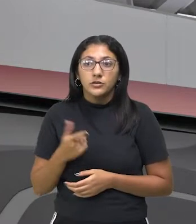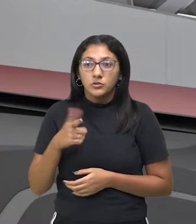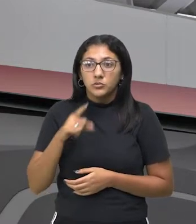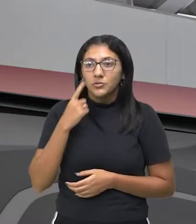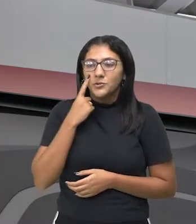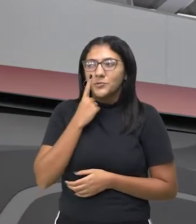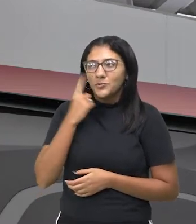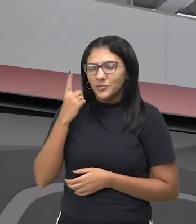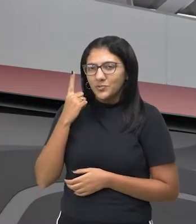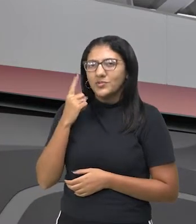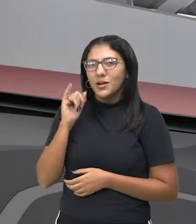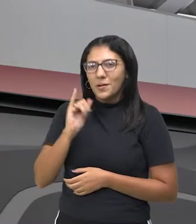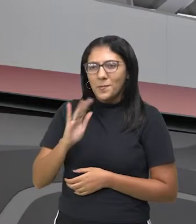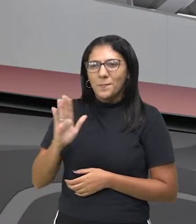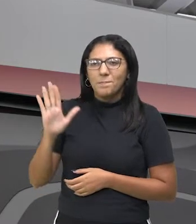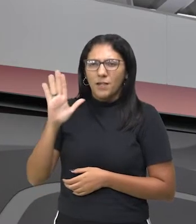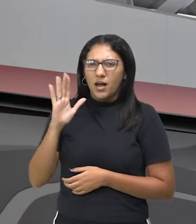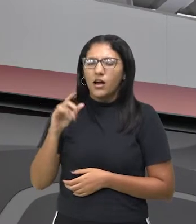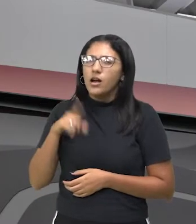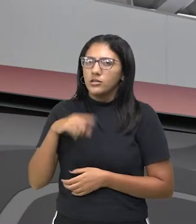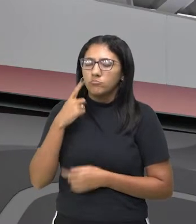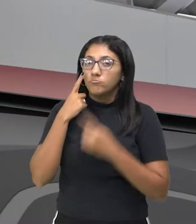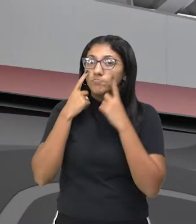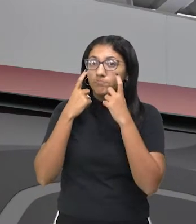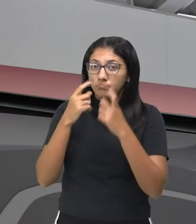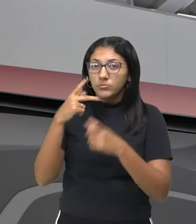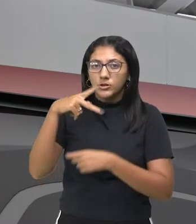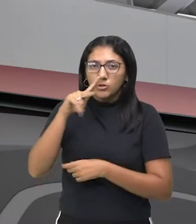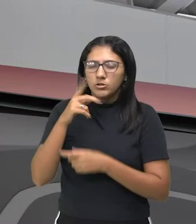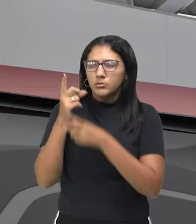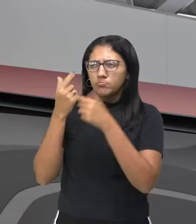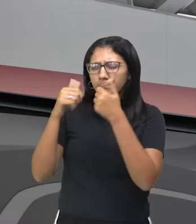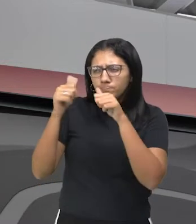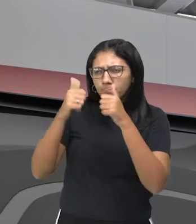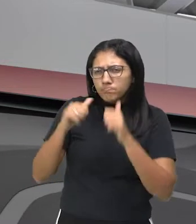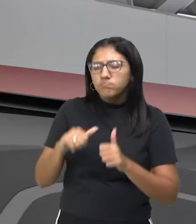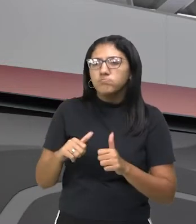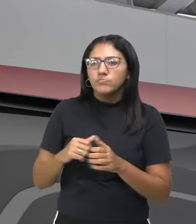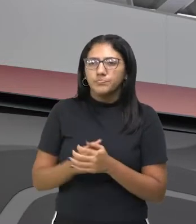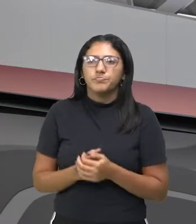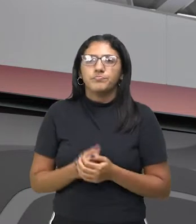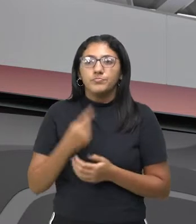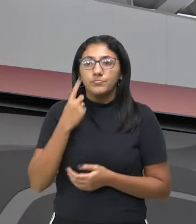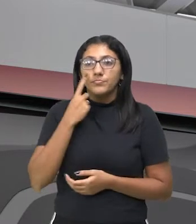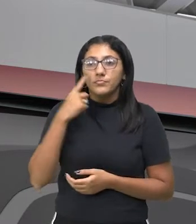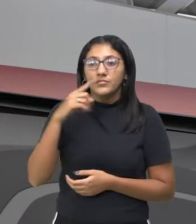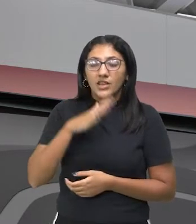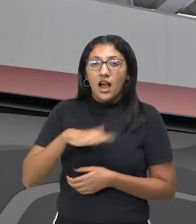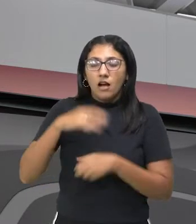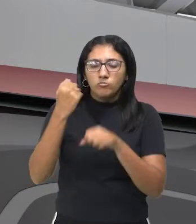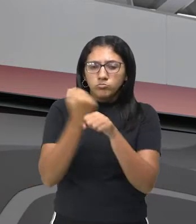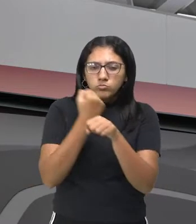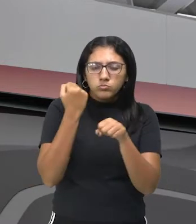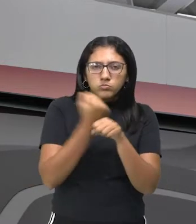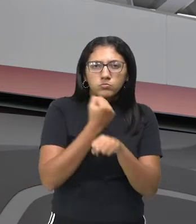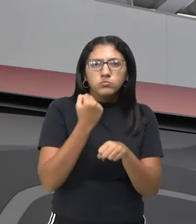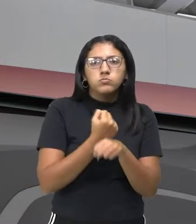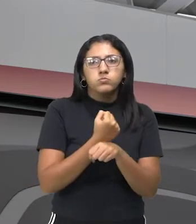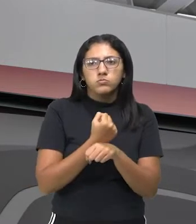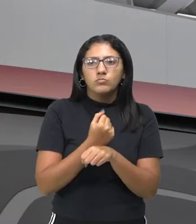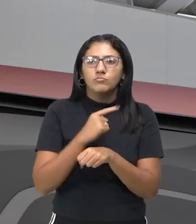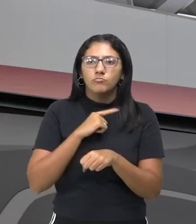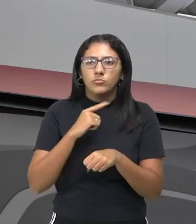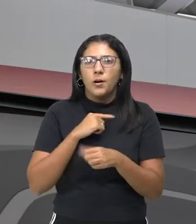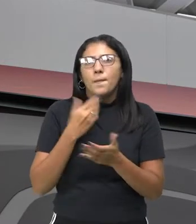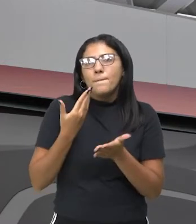essa imagem aí que vocês estão vendo, que eu acho interessante vocês analisarem, toda essa parte aí onde tem essa construção, houve uma